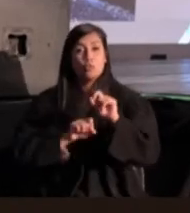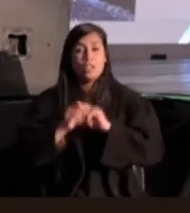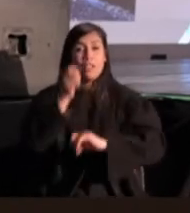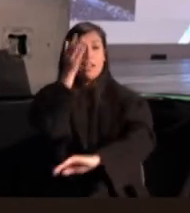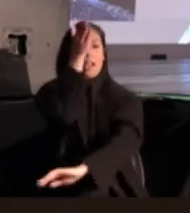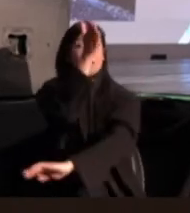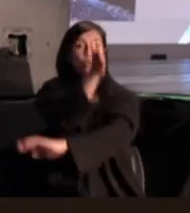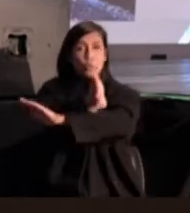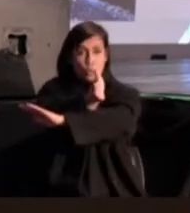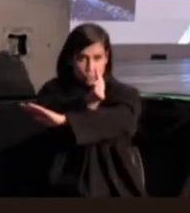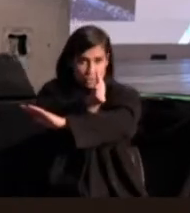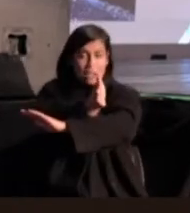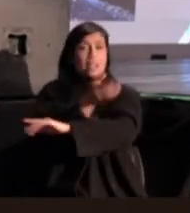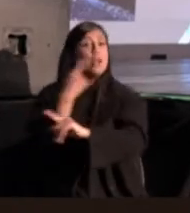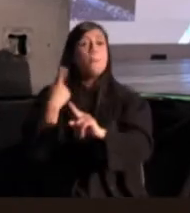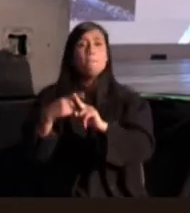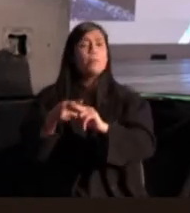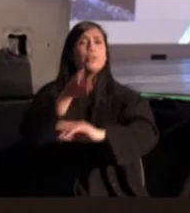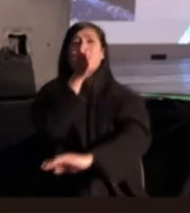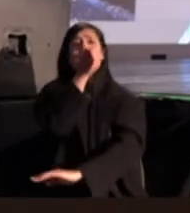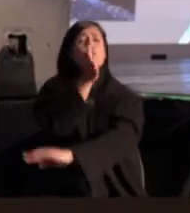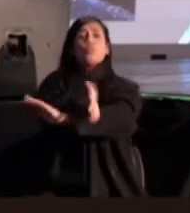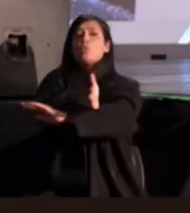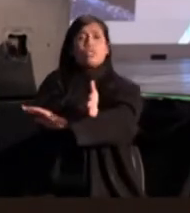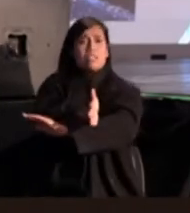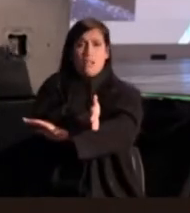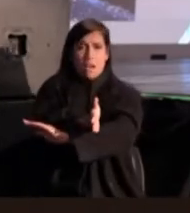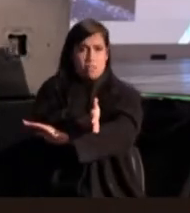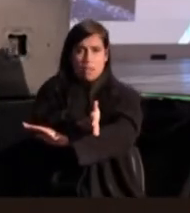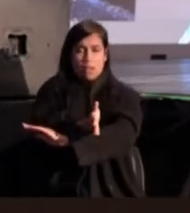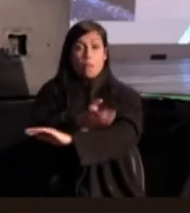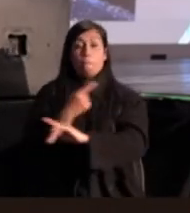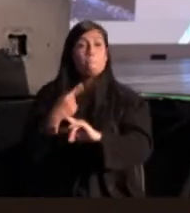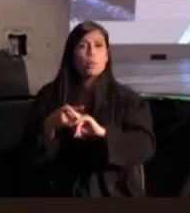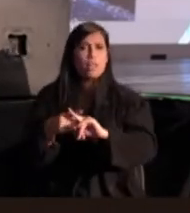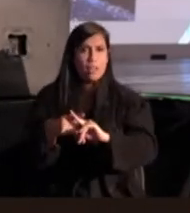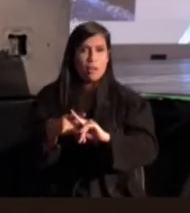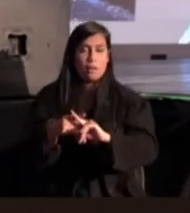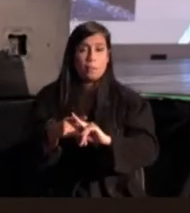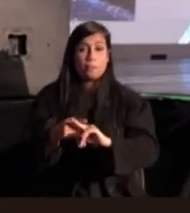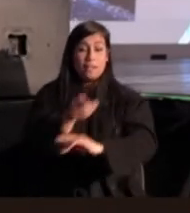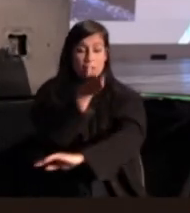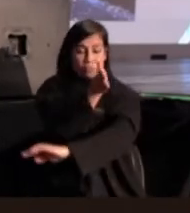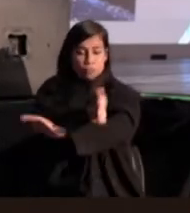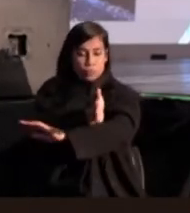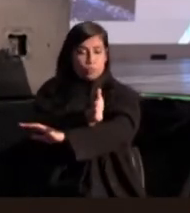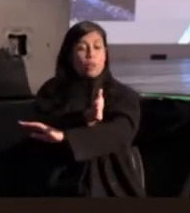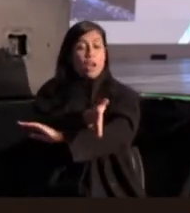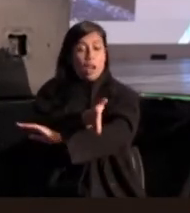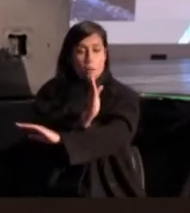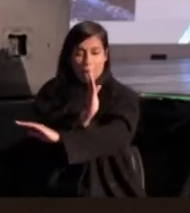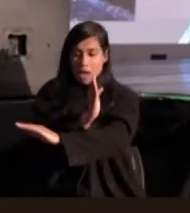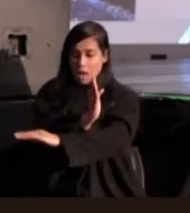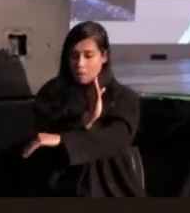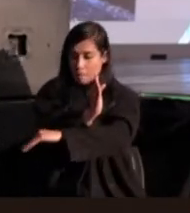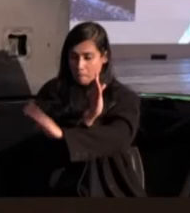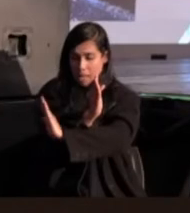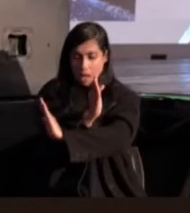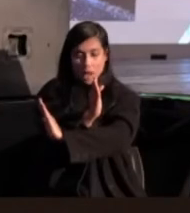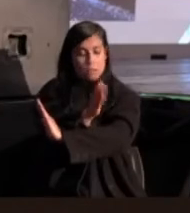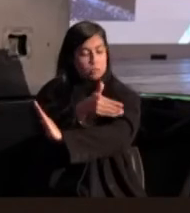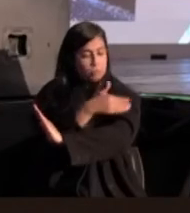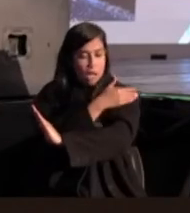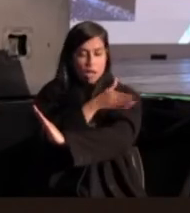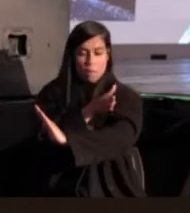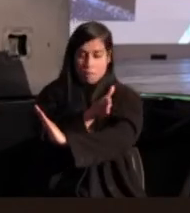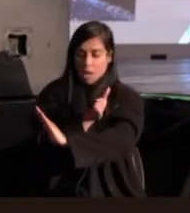encruzilhada. Por que encruzilhada? Porque encruzilhada tem relação com caminhos, relação com Odu. Odu